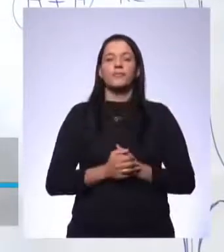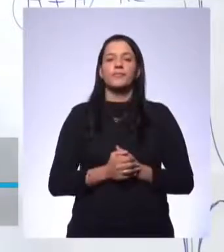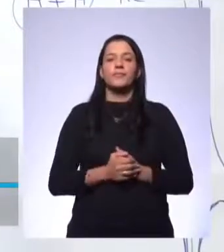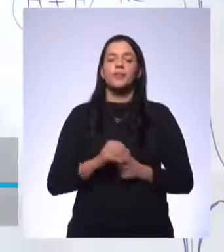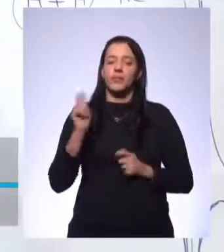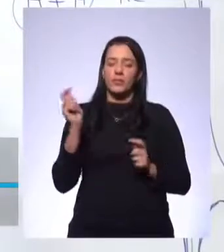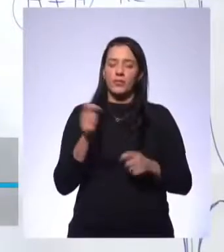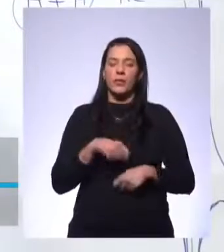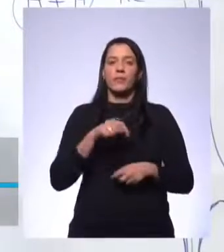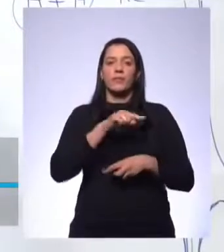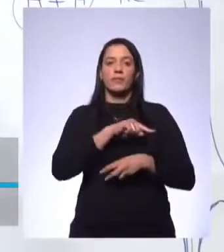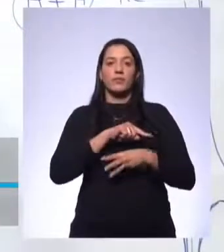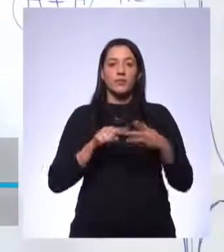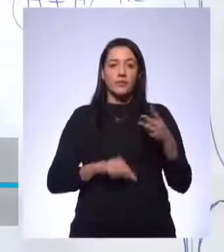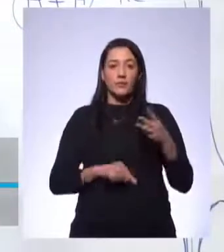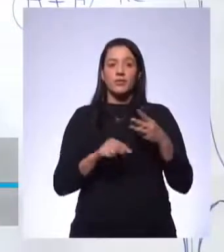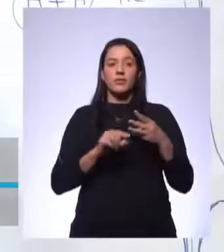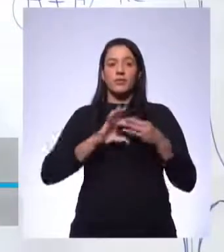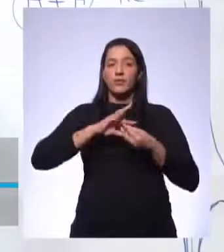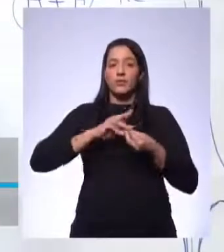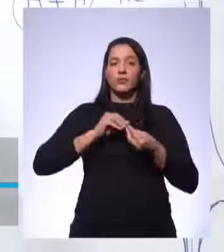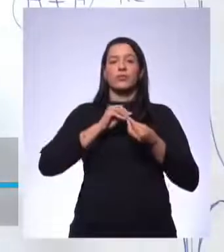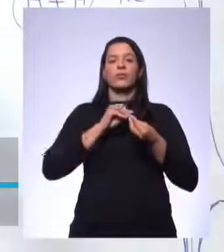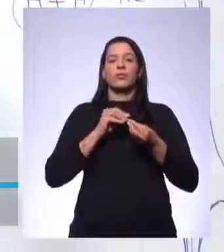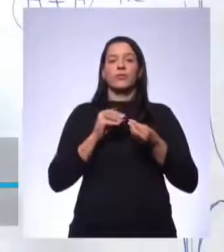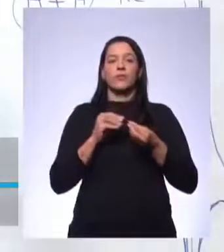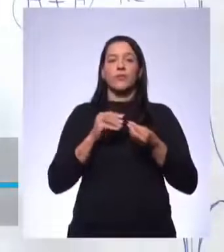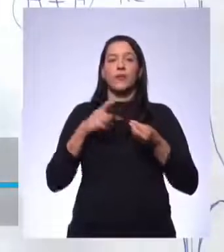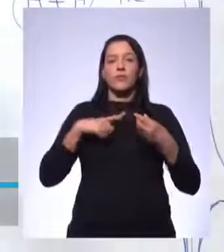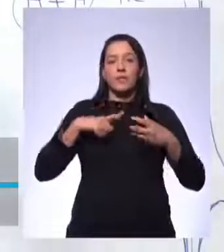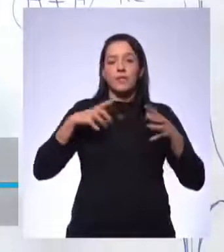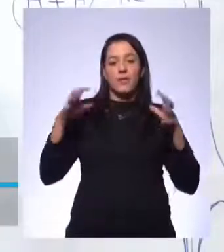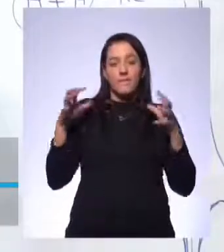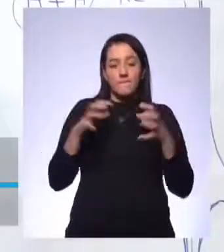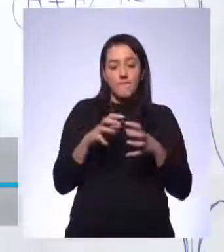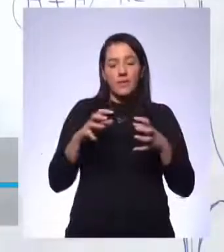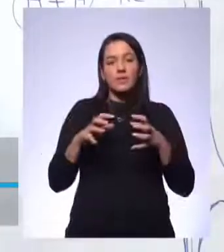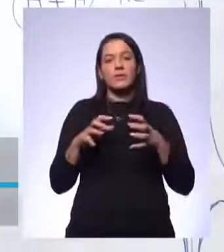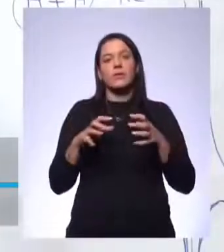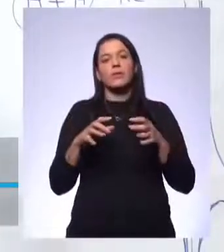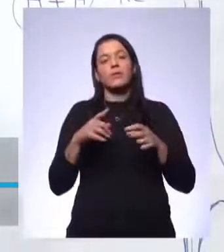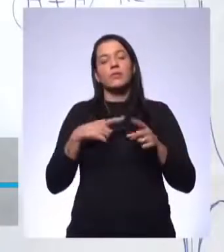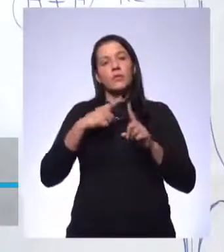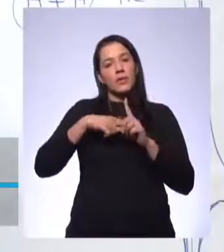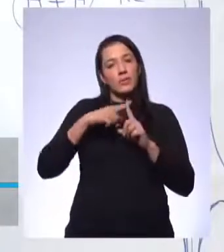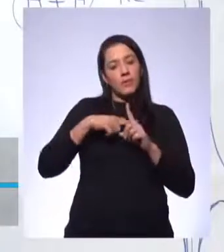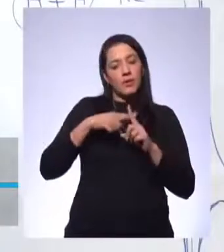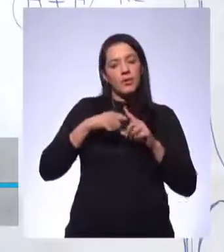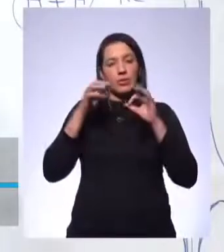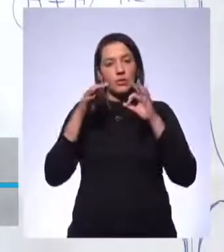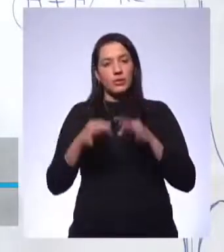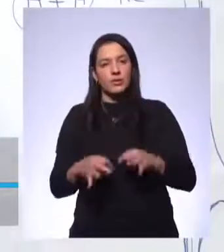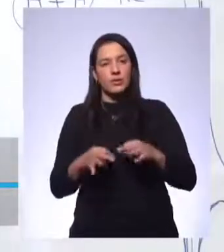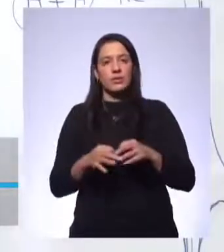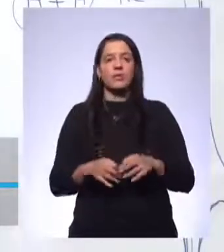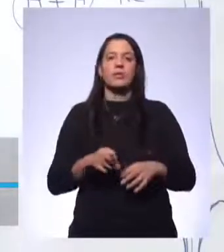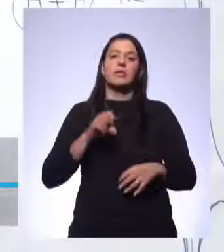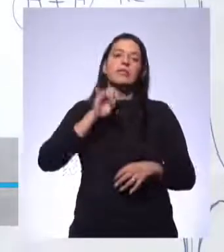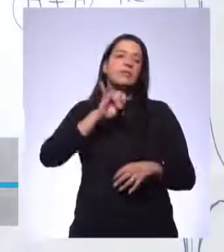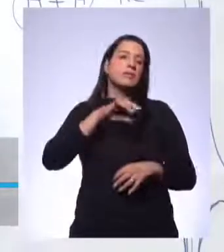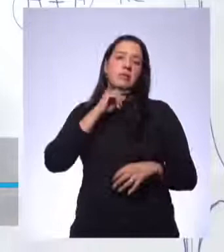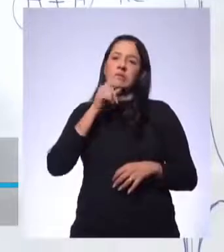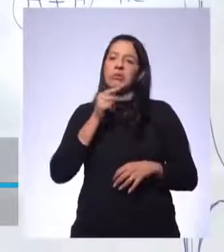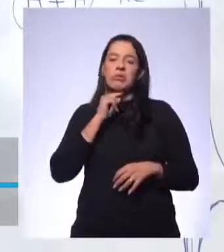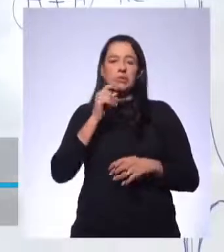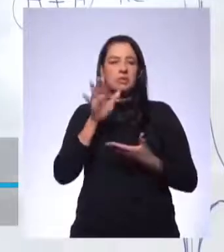ter os três no mesmo estado coexistindo, mas tem que ter uma pressão e temperatura adequada. Senão nem neva, senão